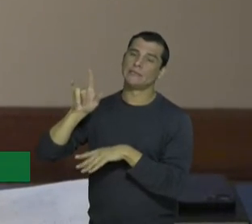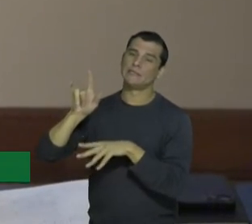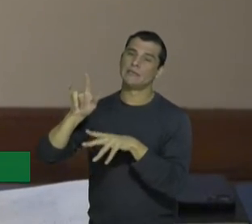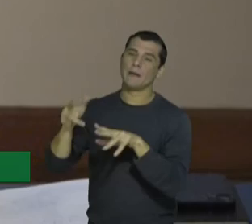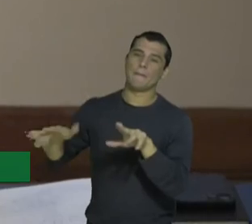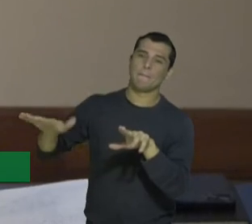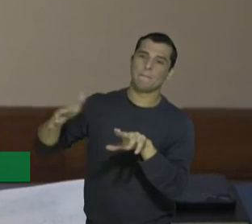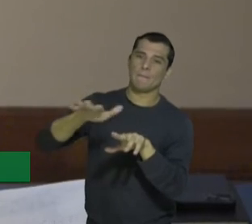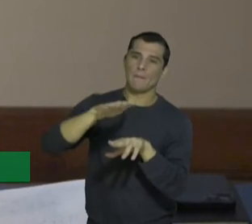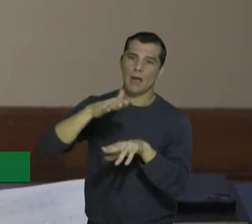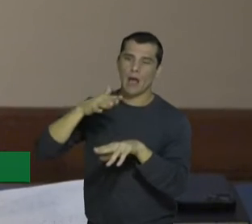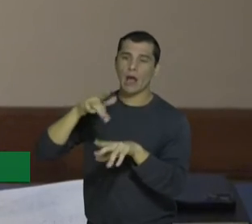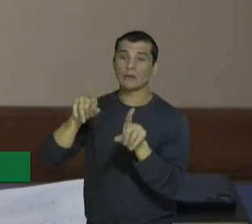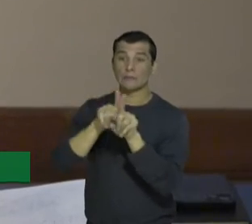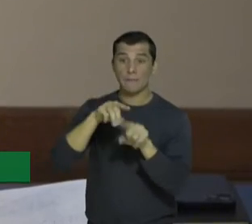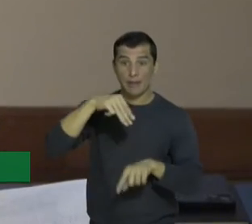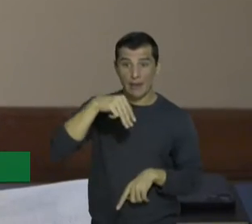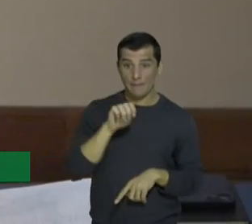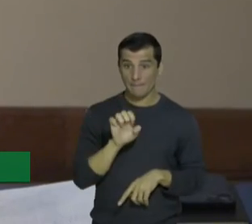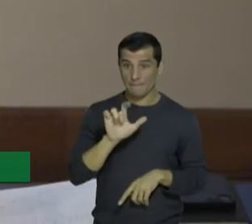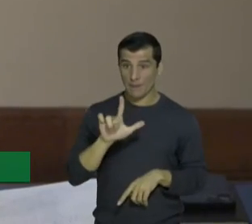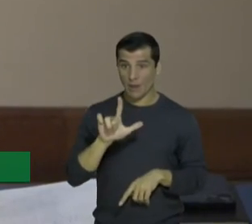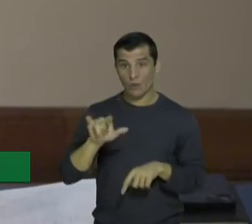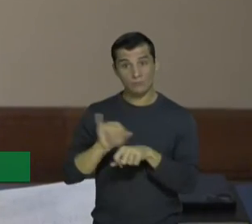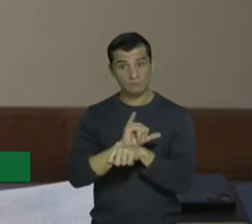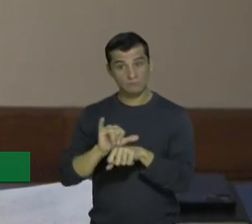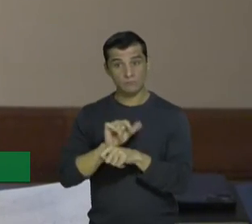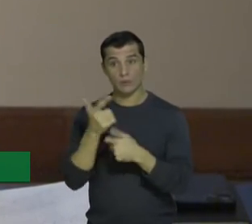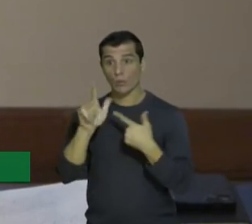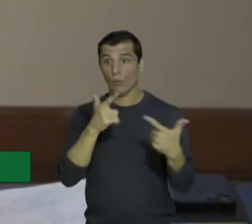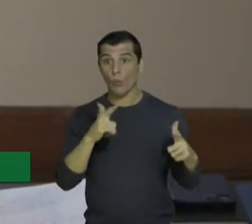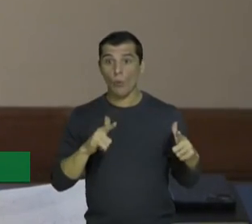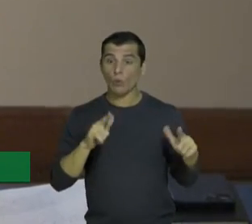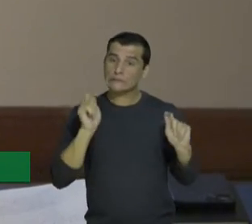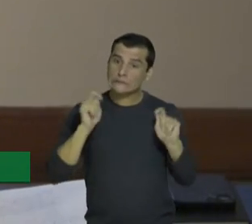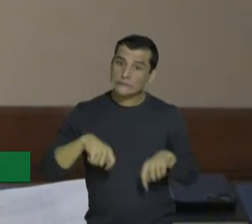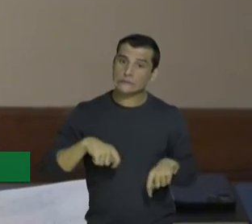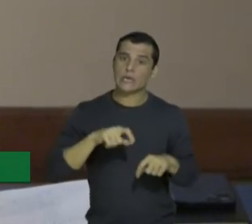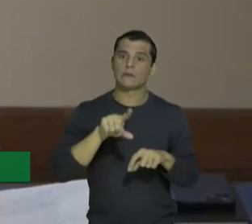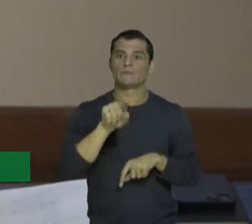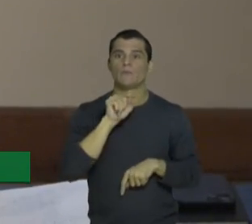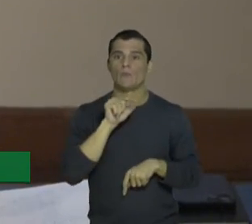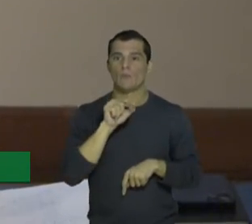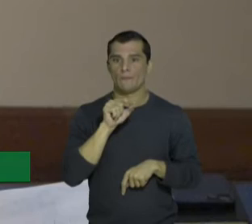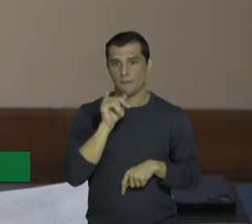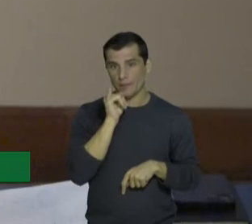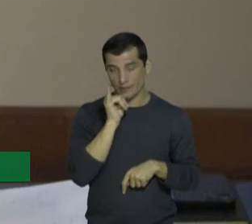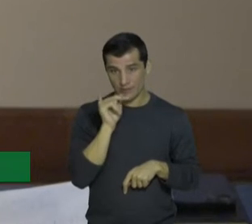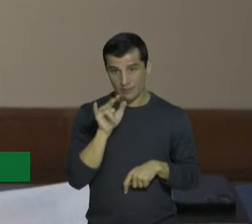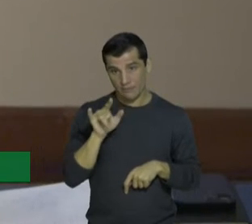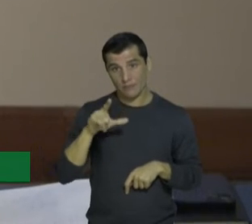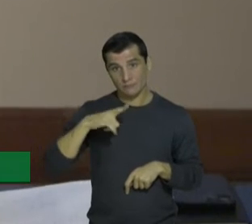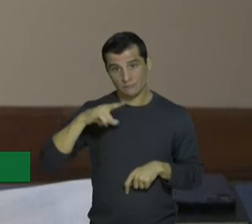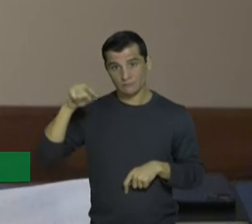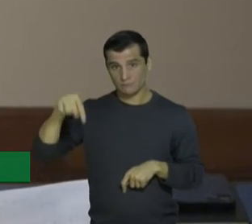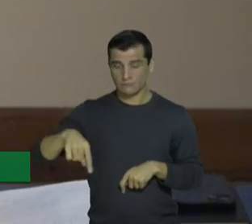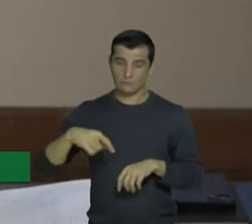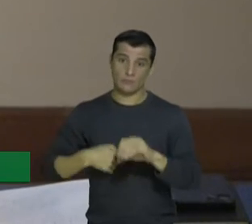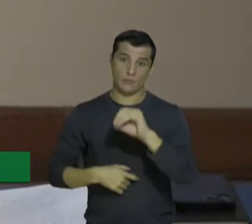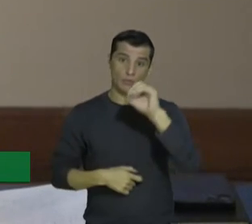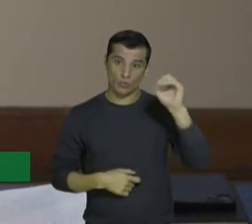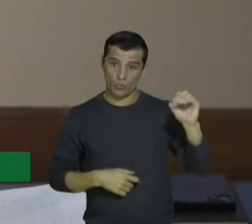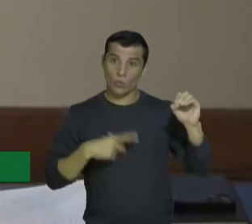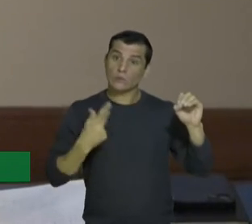mel por exemplo e de tantas outras alternativas além evidentemente da do do brilhantismo do nosso oeste de Santa